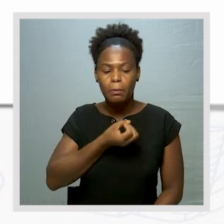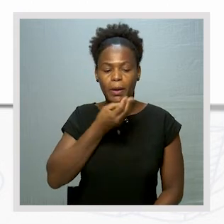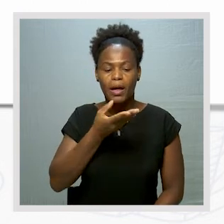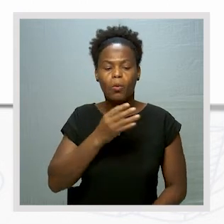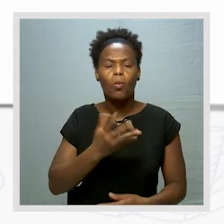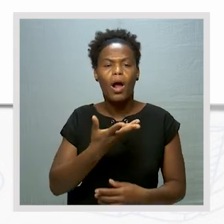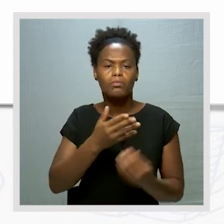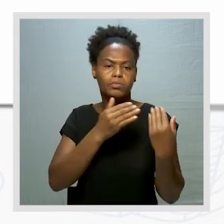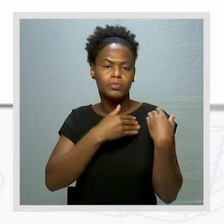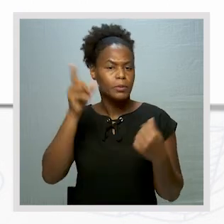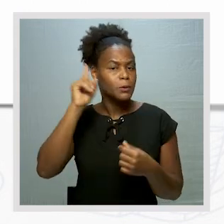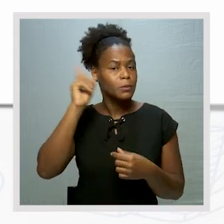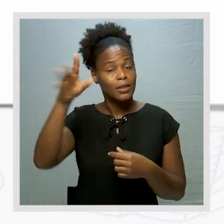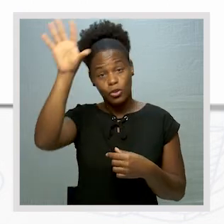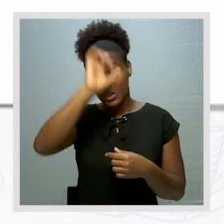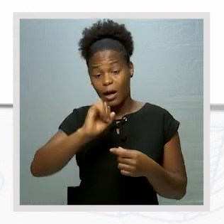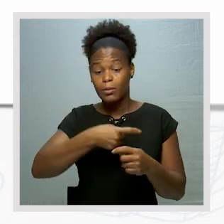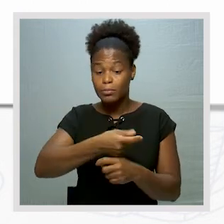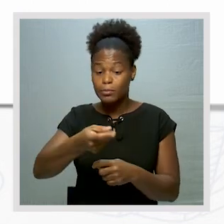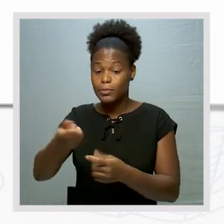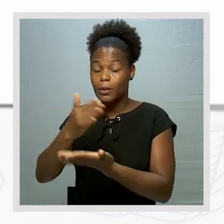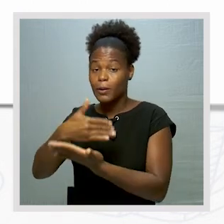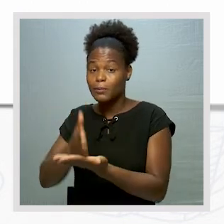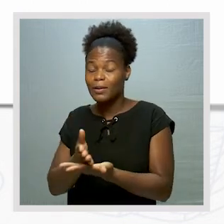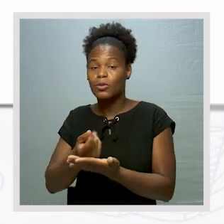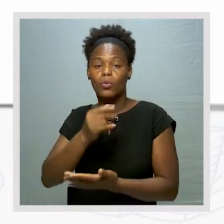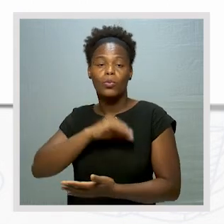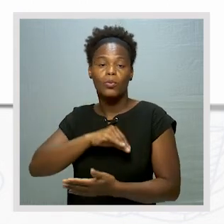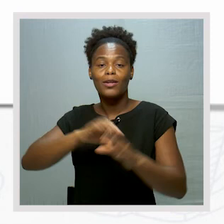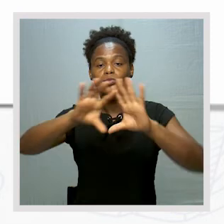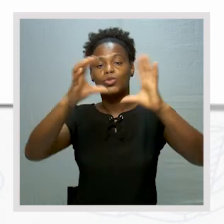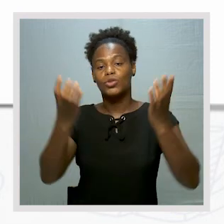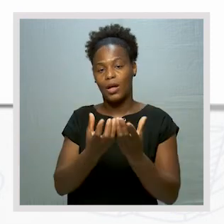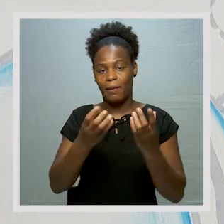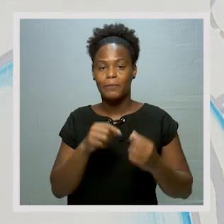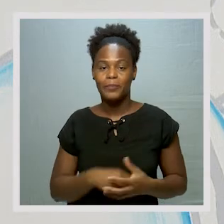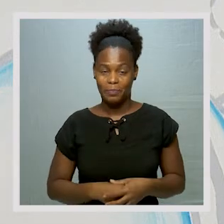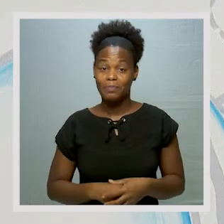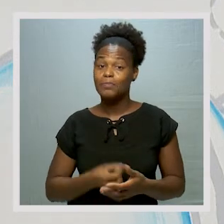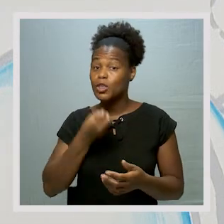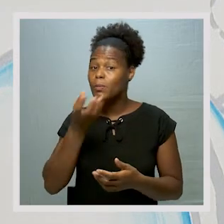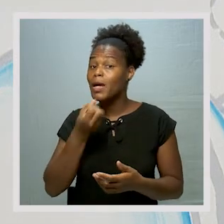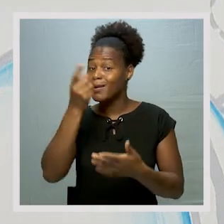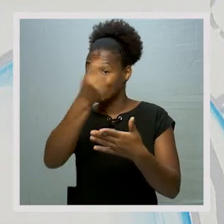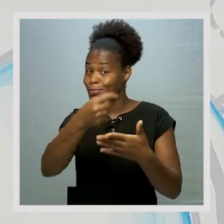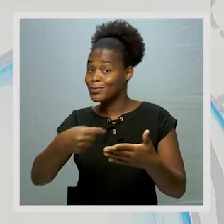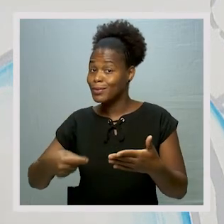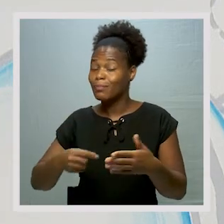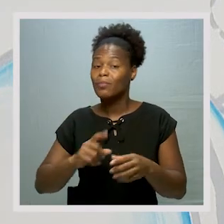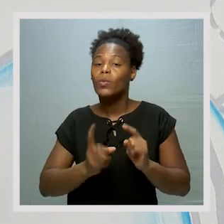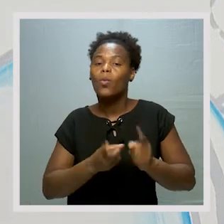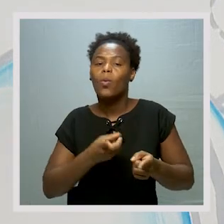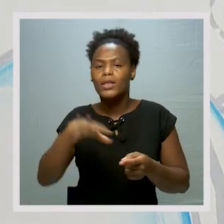Explique o papel do Estado na redistribuição do rendimento em geral. Para explicar